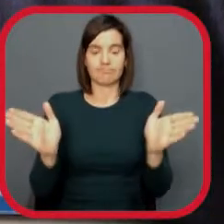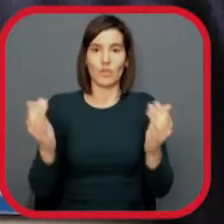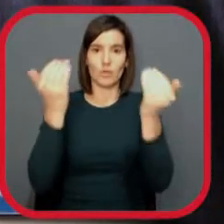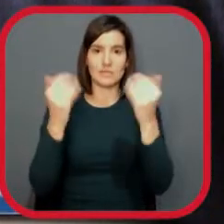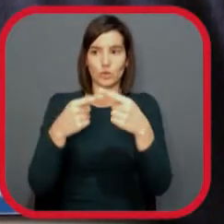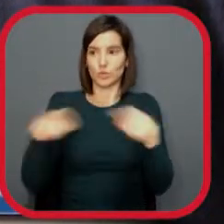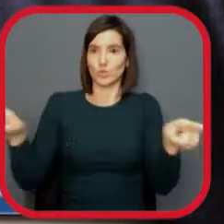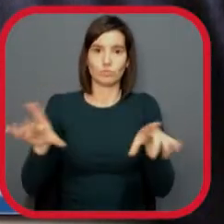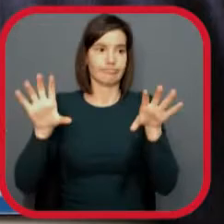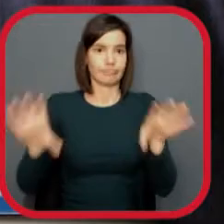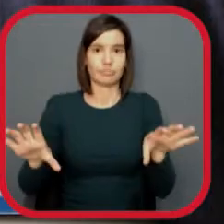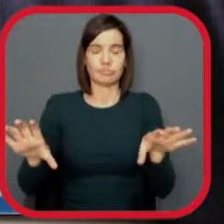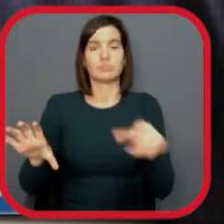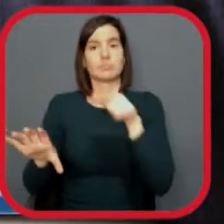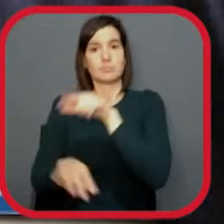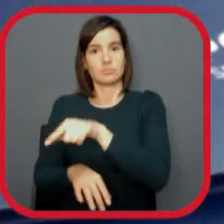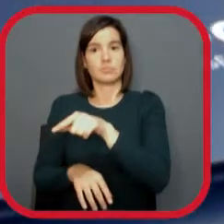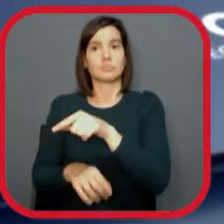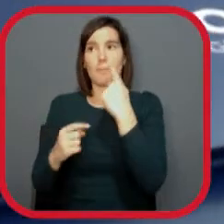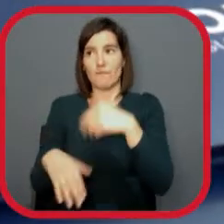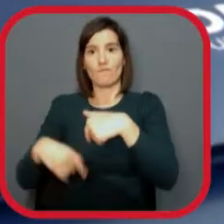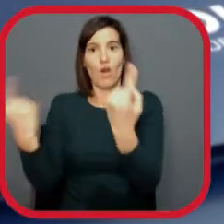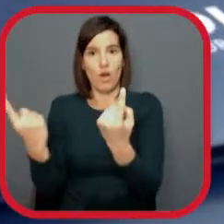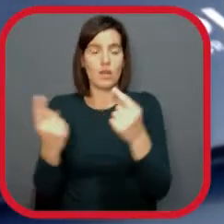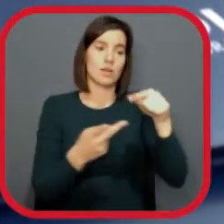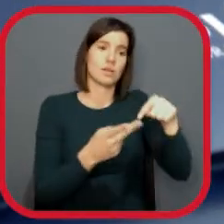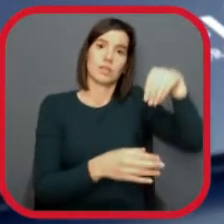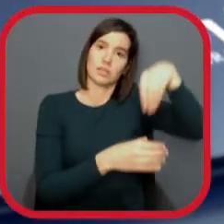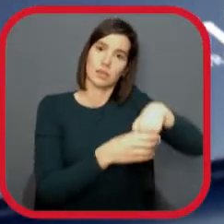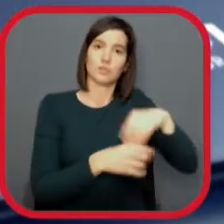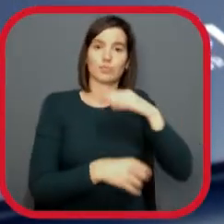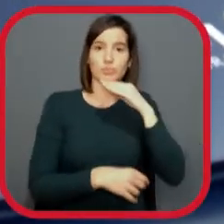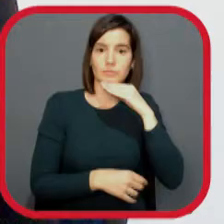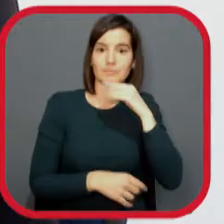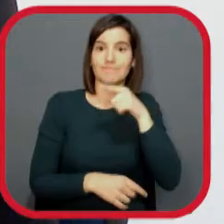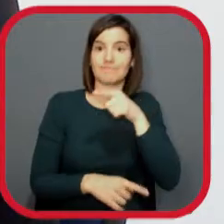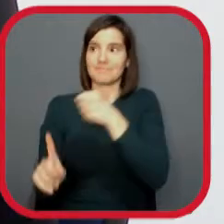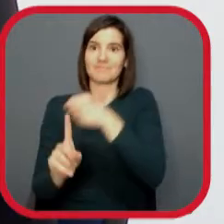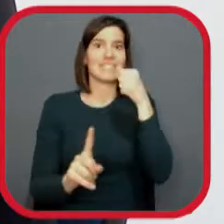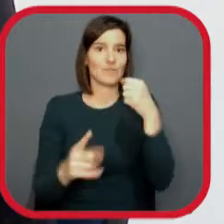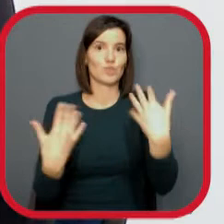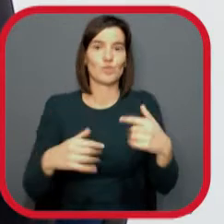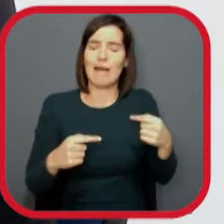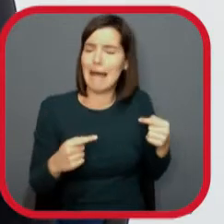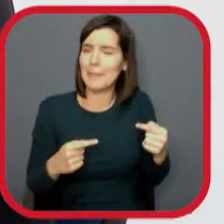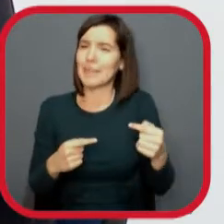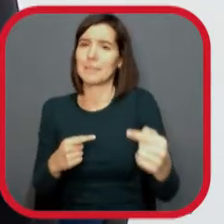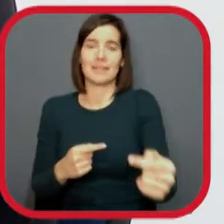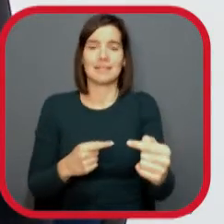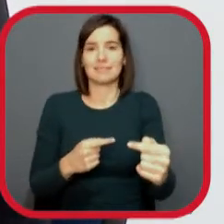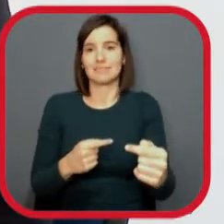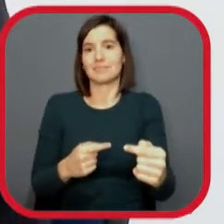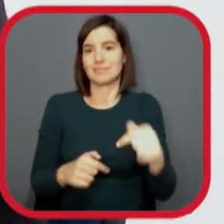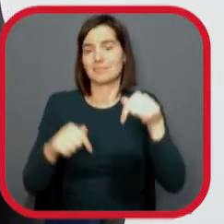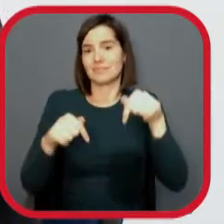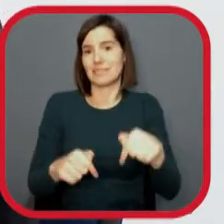tipos de mensagem diferentes. Uma para o externo, outra para o interno. E esse é o grande desafio que nós temos